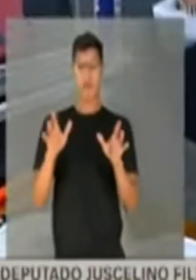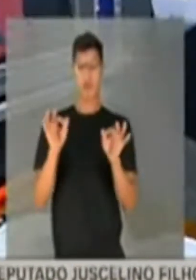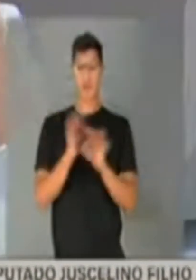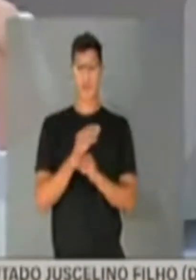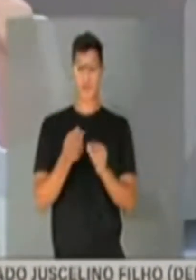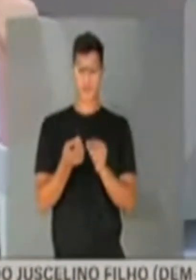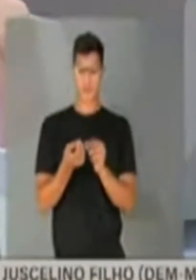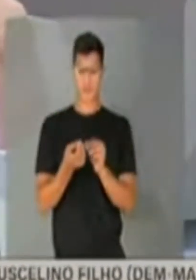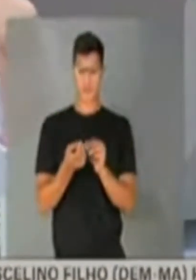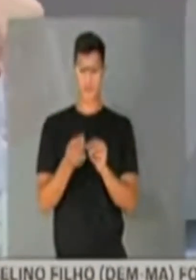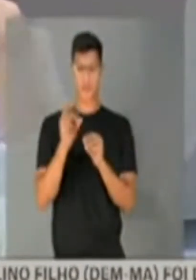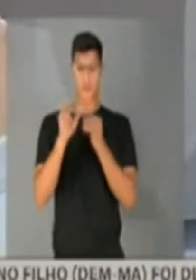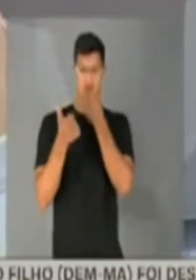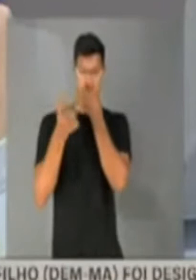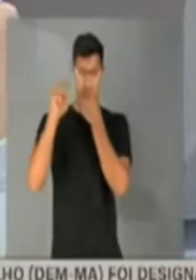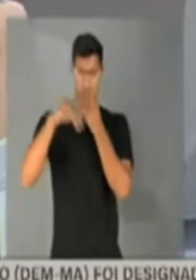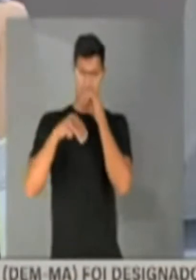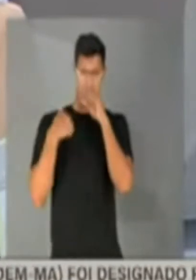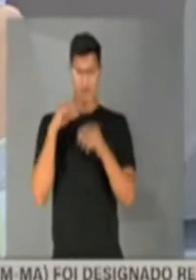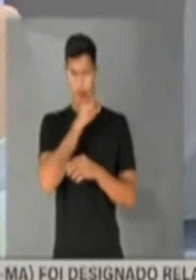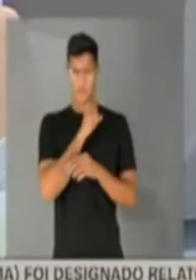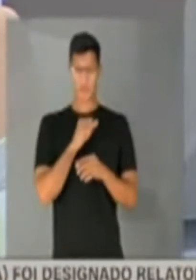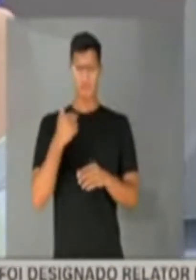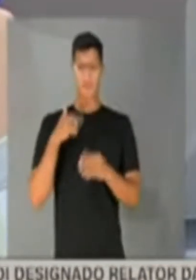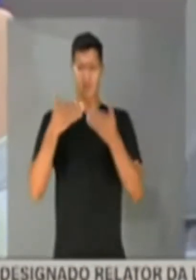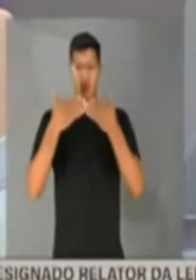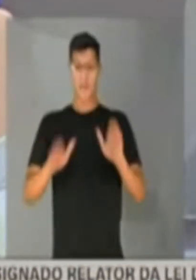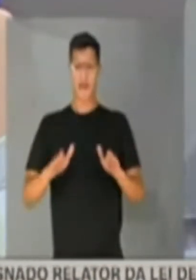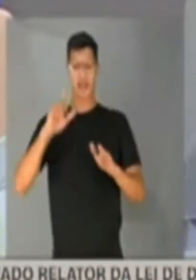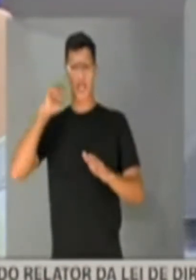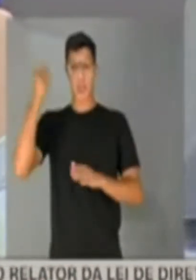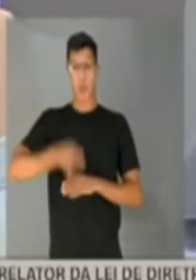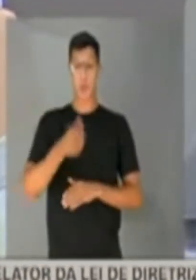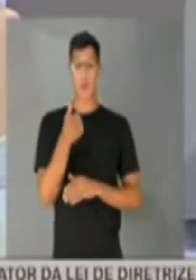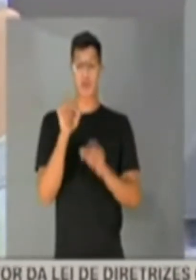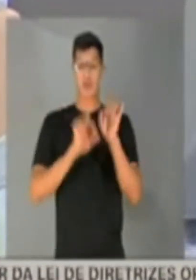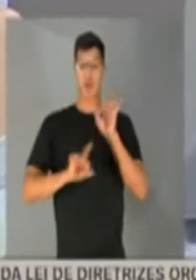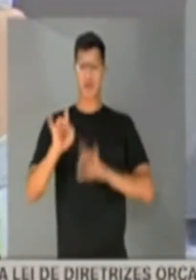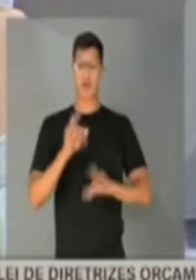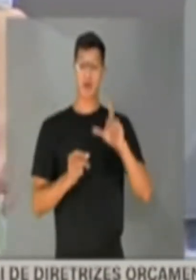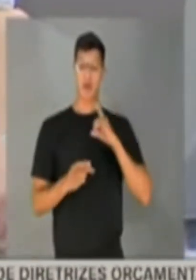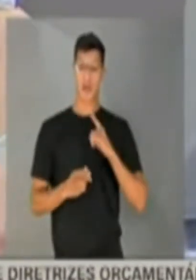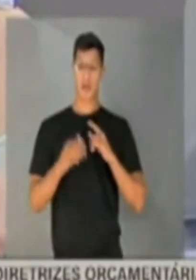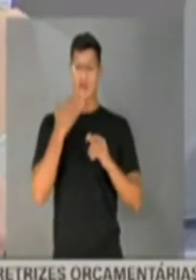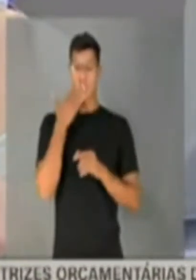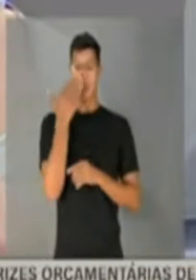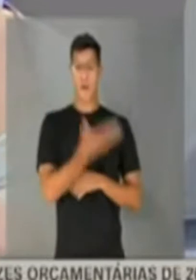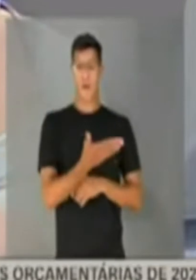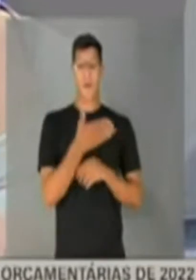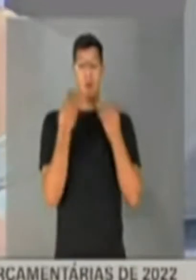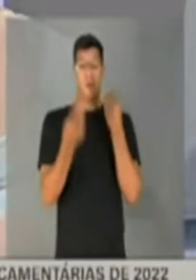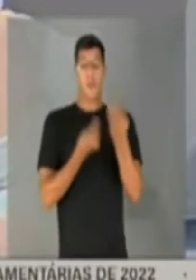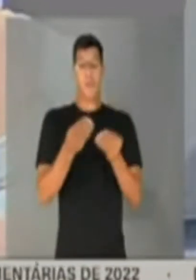só concluir. É porque eu só tenho 15 minutos. Não, eu vou bem rápido. Foi aberta a tomada de contas especial, foi solicitado como